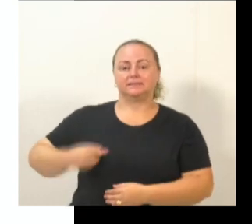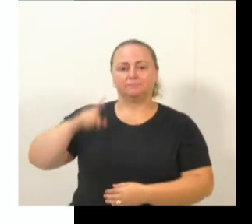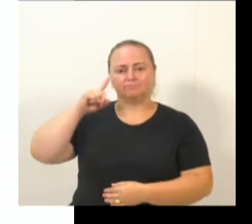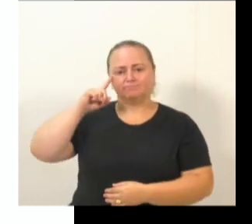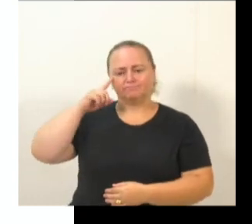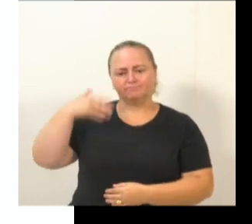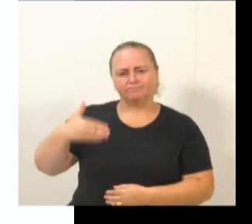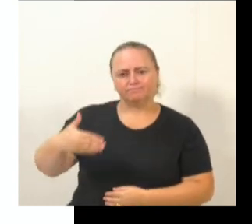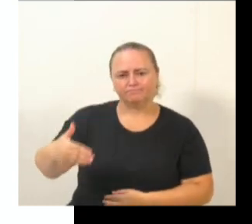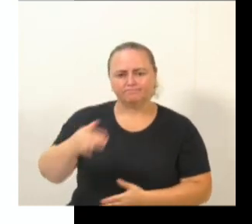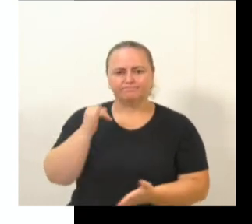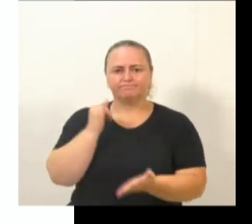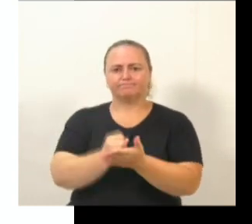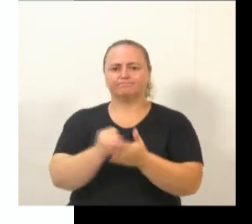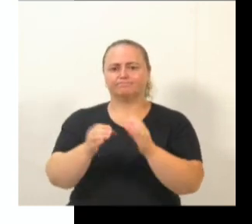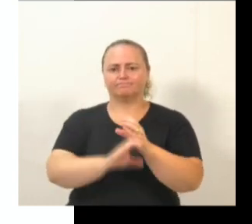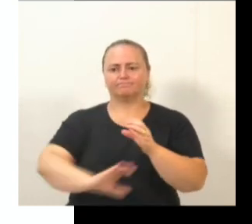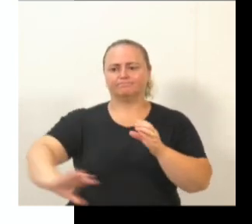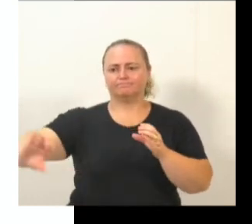das redes.